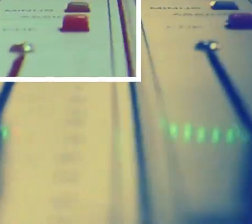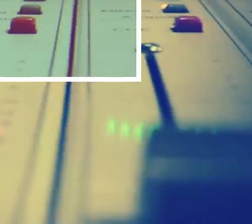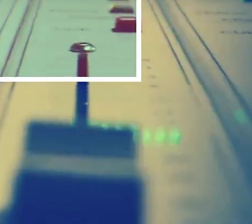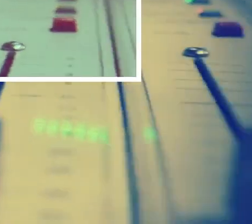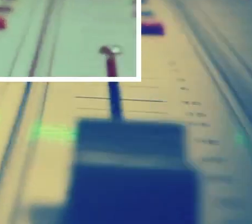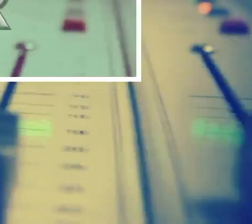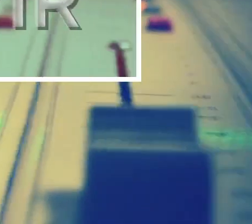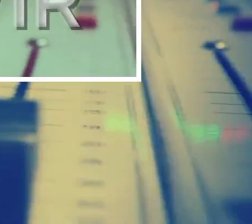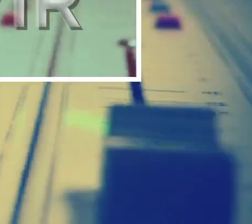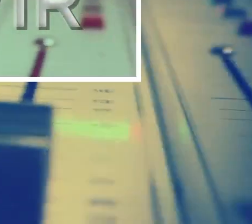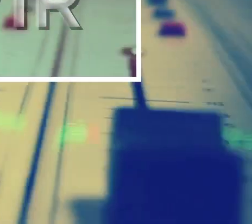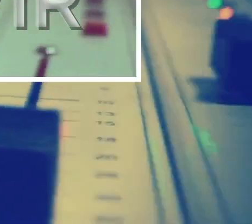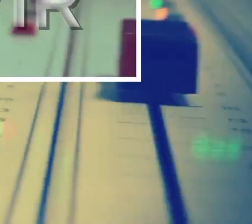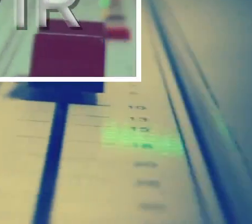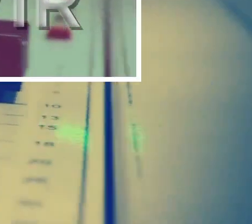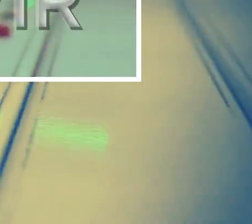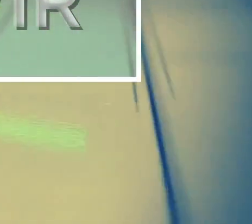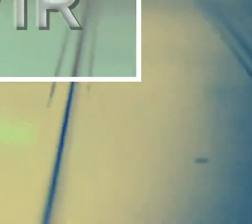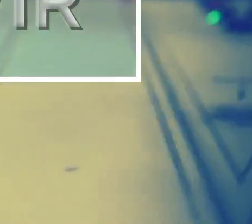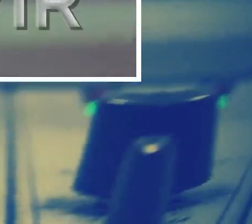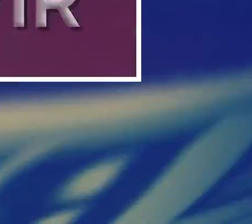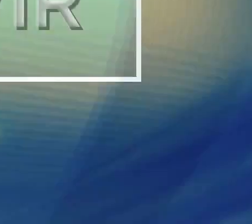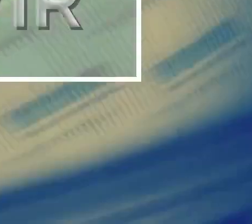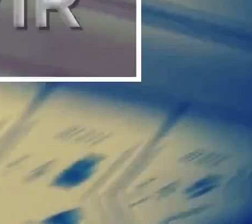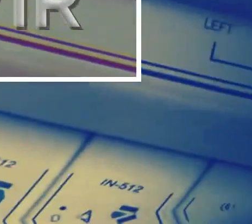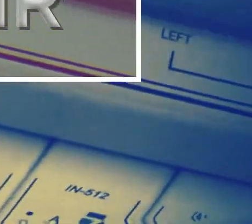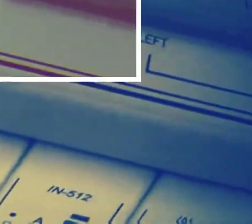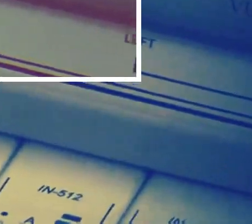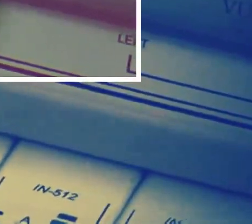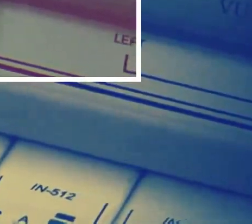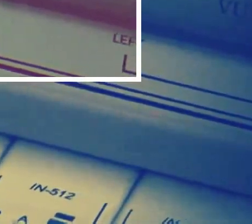O som que você gosta de ouvir...